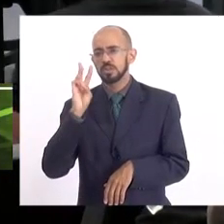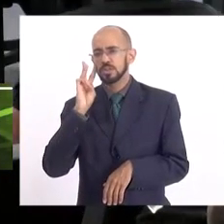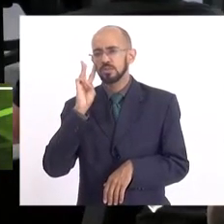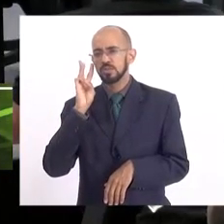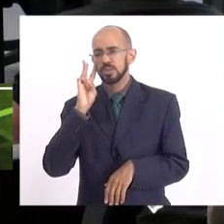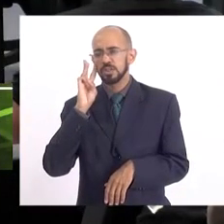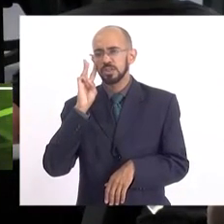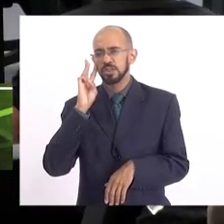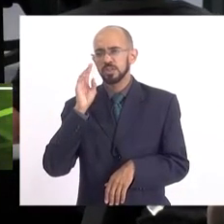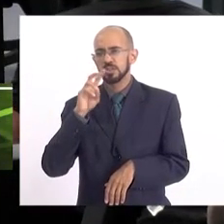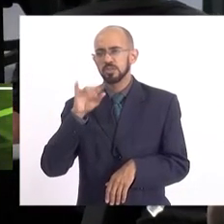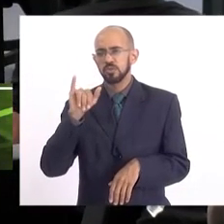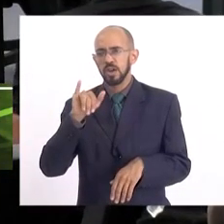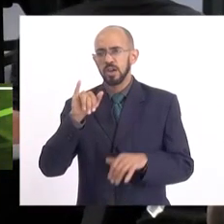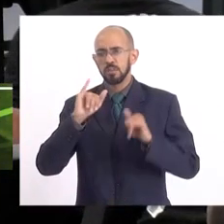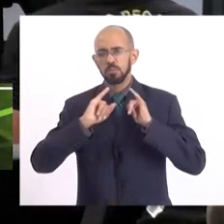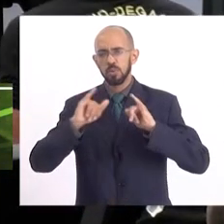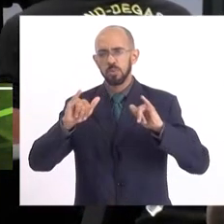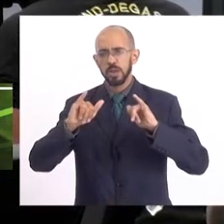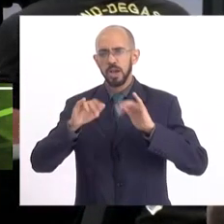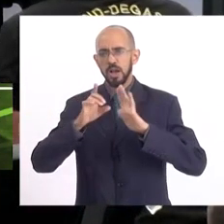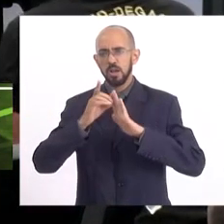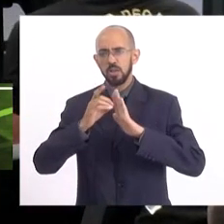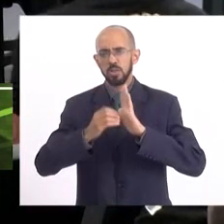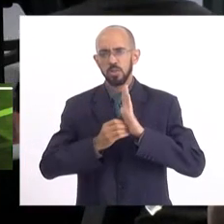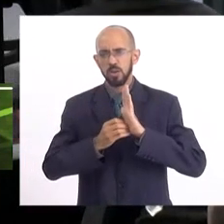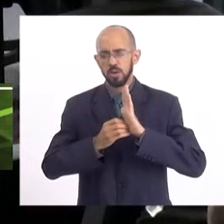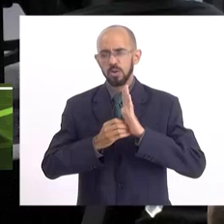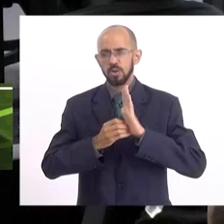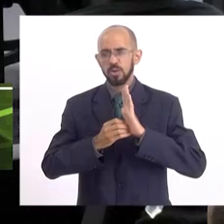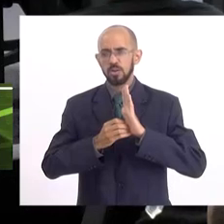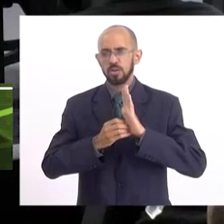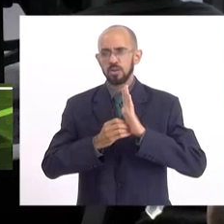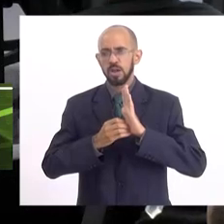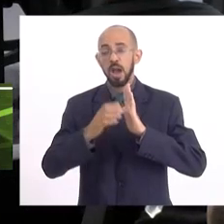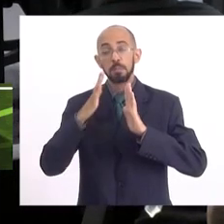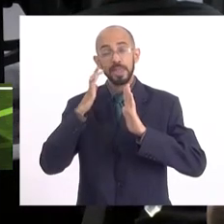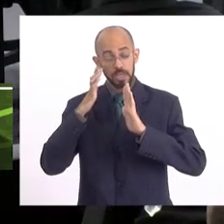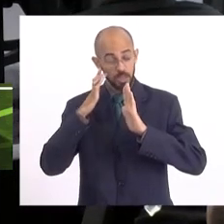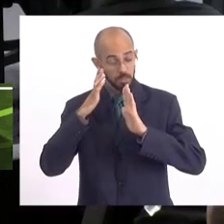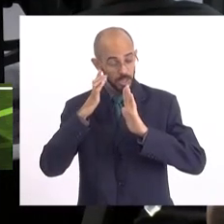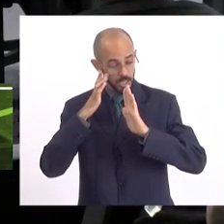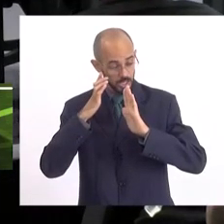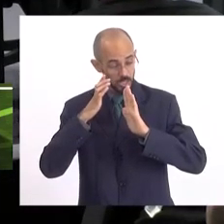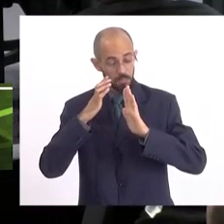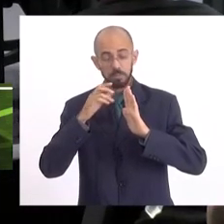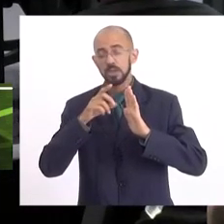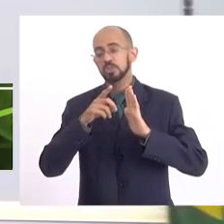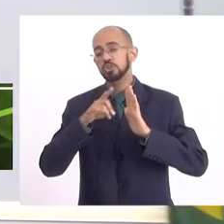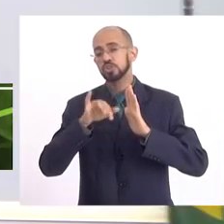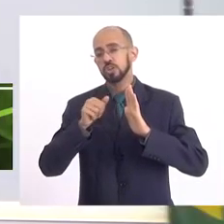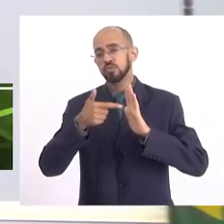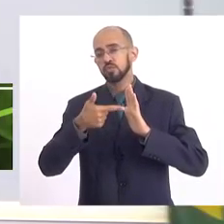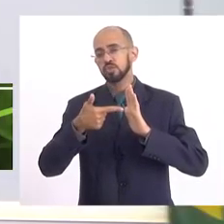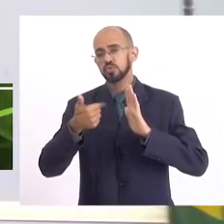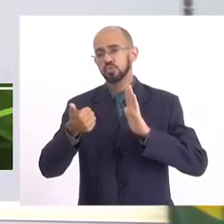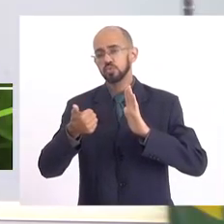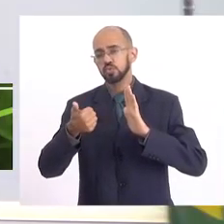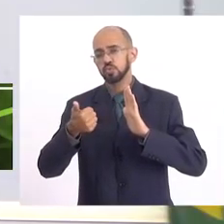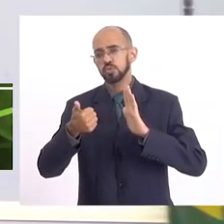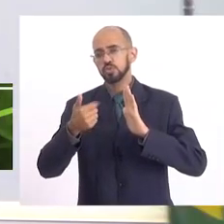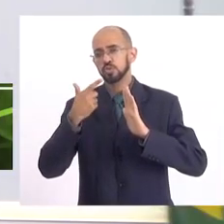21, a gente vai publicar o edital, correr para publicação. Vai publicar amanhã o edital, para no dia 21.